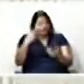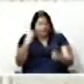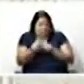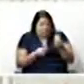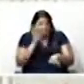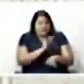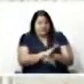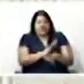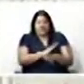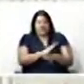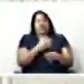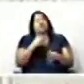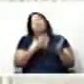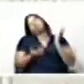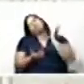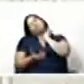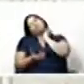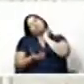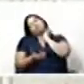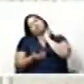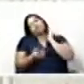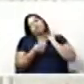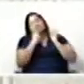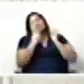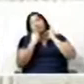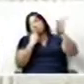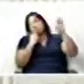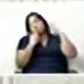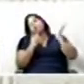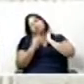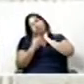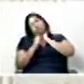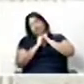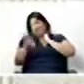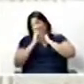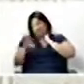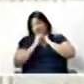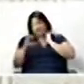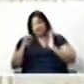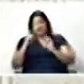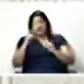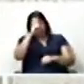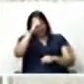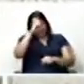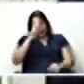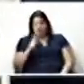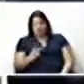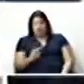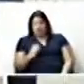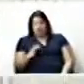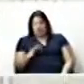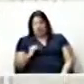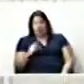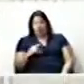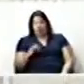fazer, eu tamponei o ferimento, coloquei na ambulância e corri para o Heliópolis. Ele foi sangrando na minha mão